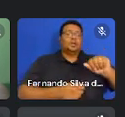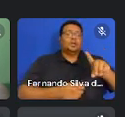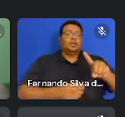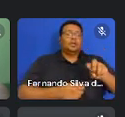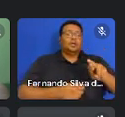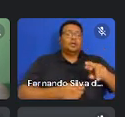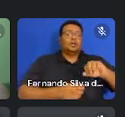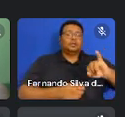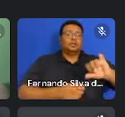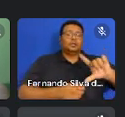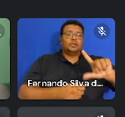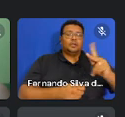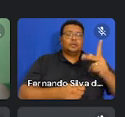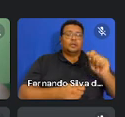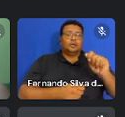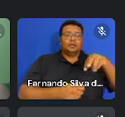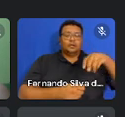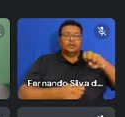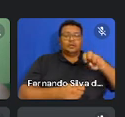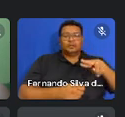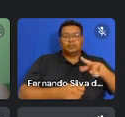tipo